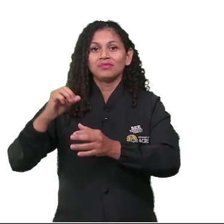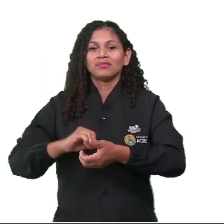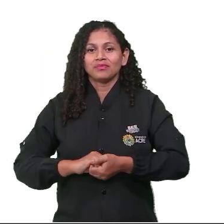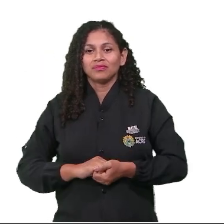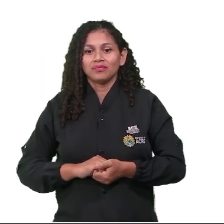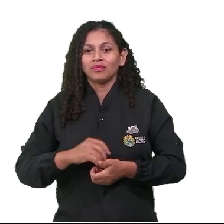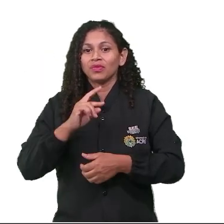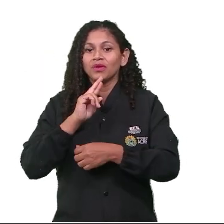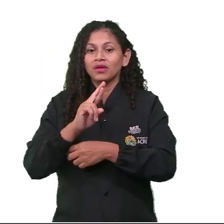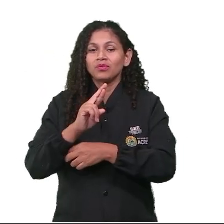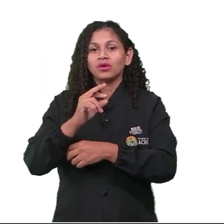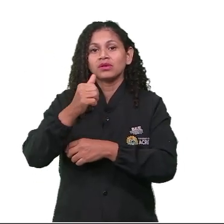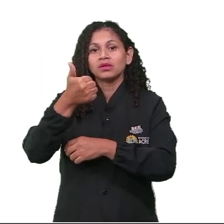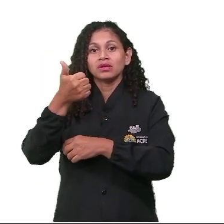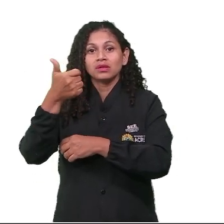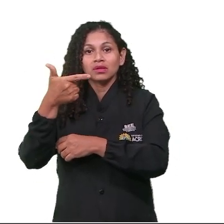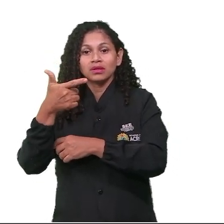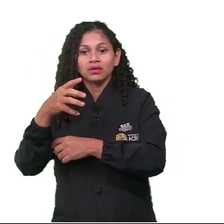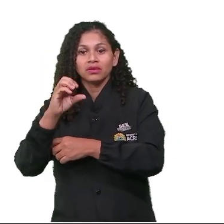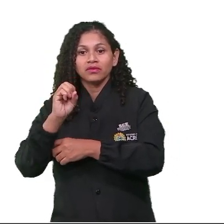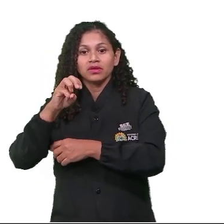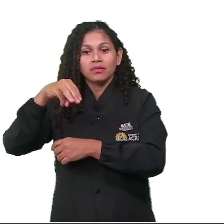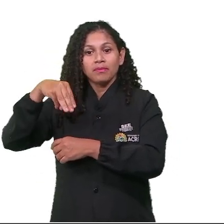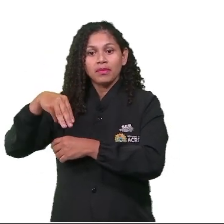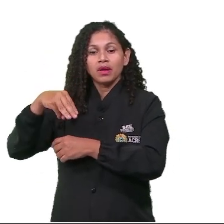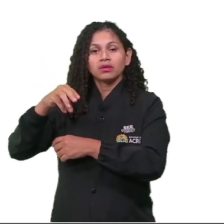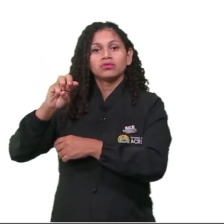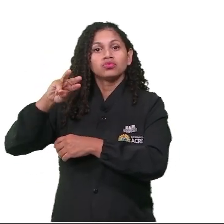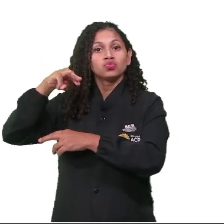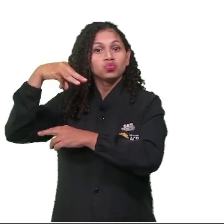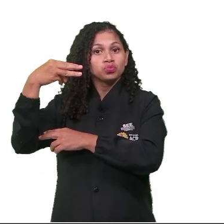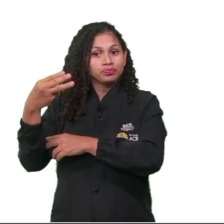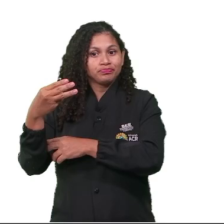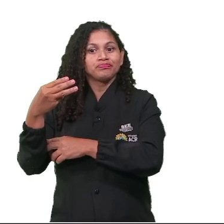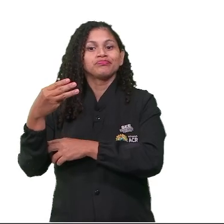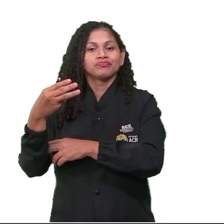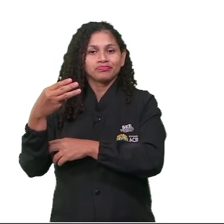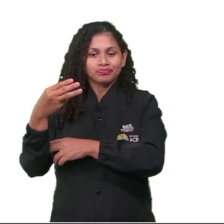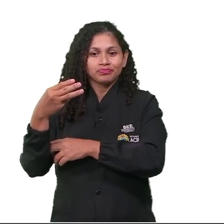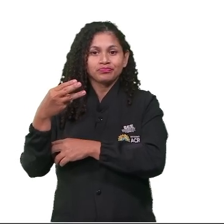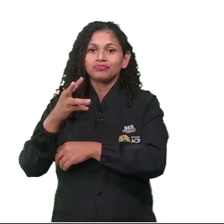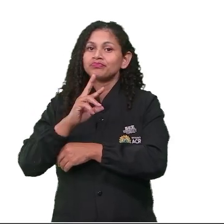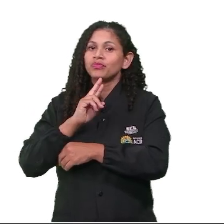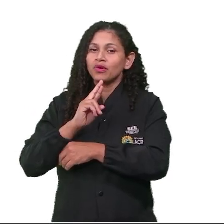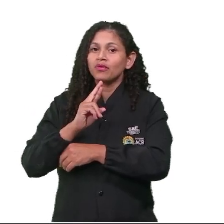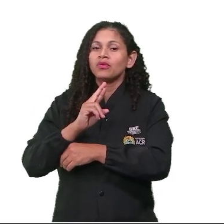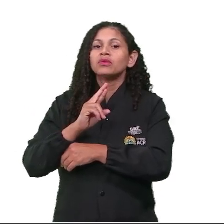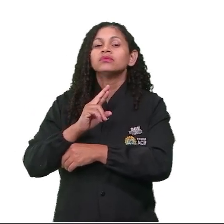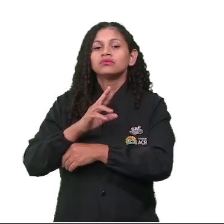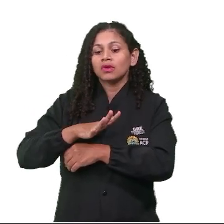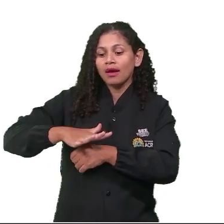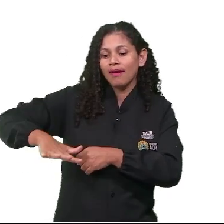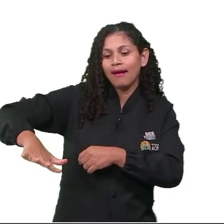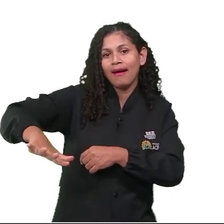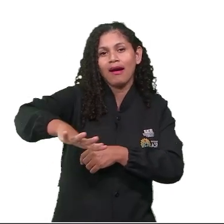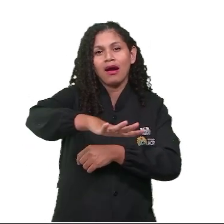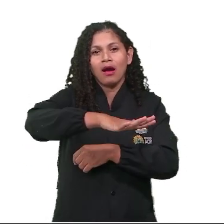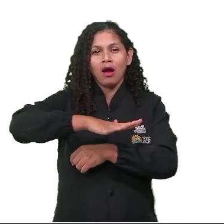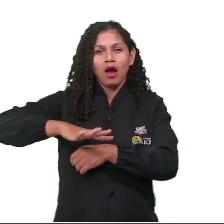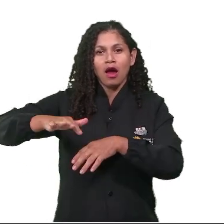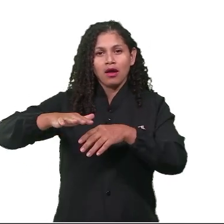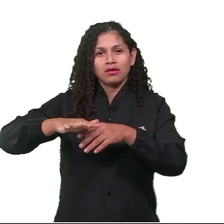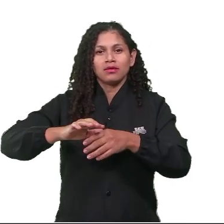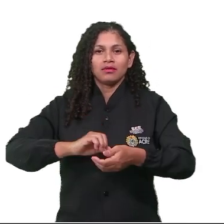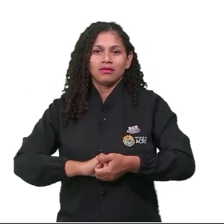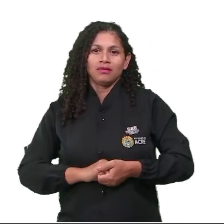dar 120 metros cúbicos. Isso aqui vai ser o quê? O volume do meu depósito. Tudo bem?